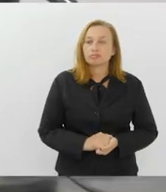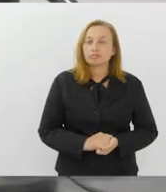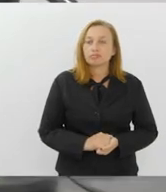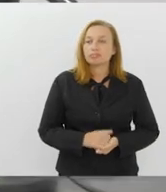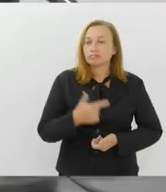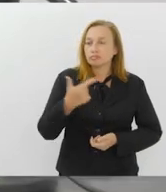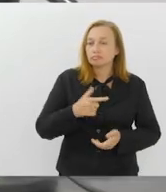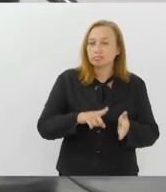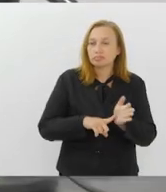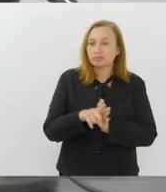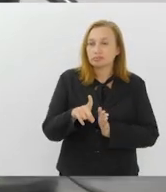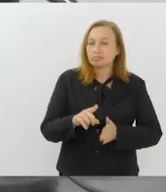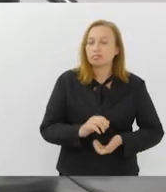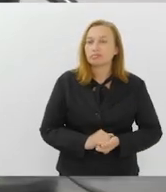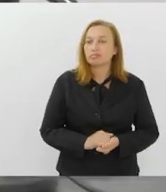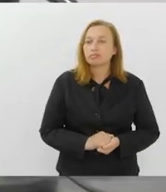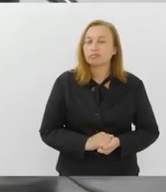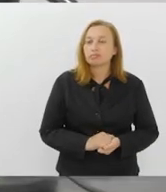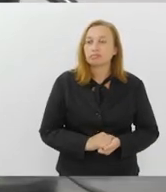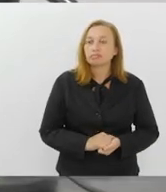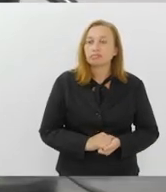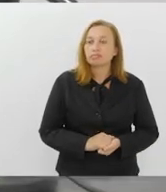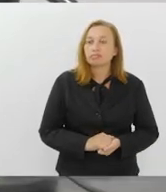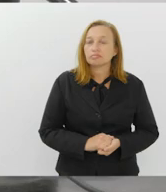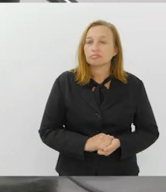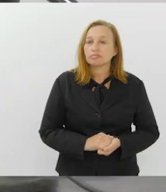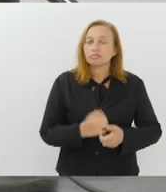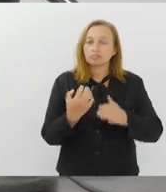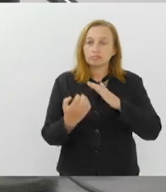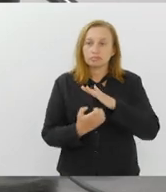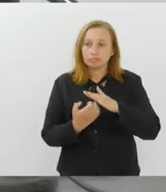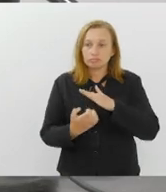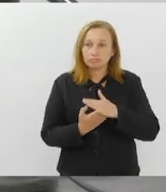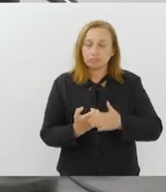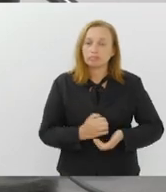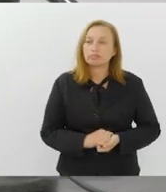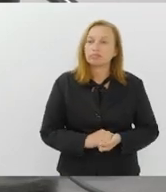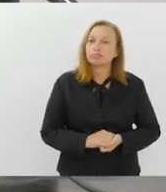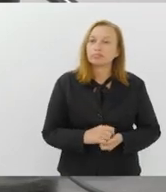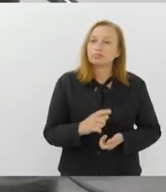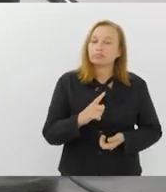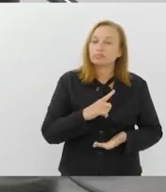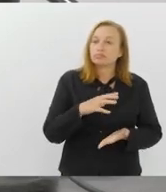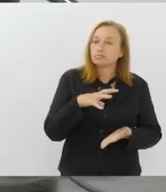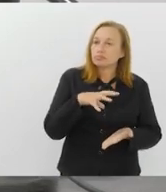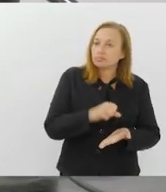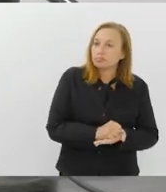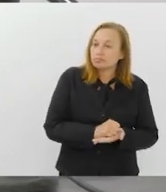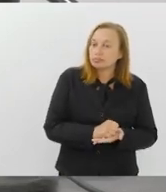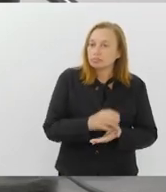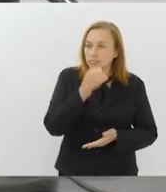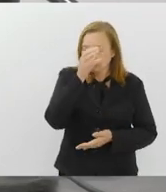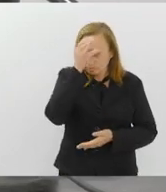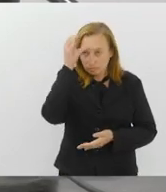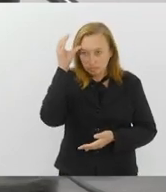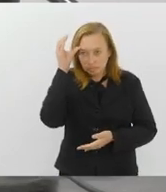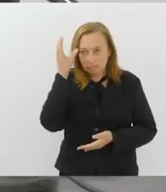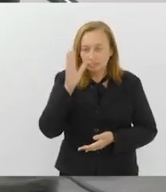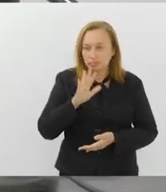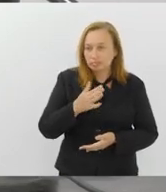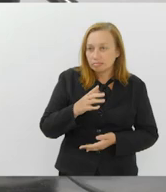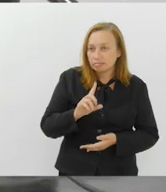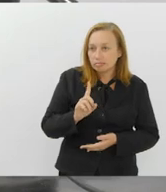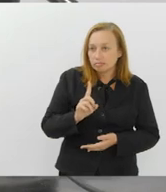Segunda pergunta: as operadoras têm algum cadastro de clientes, vamos colocar assim,